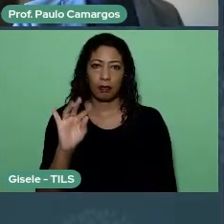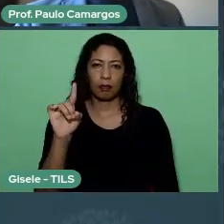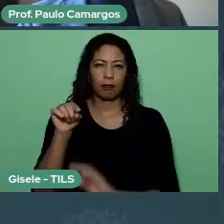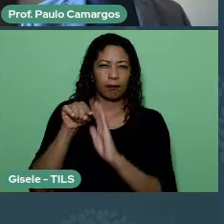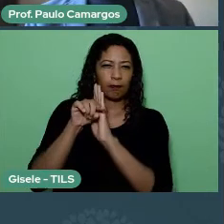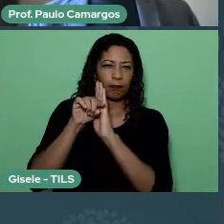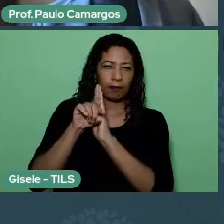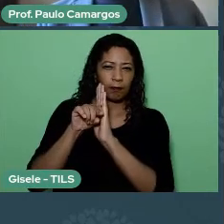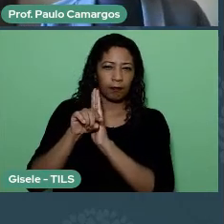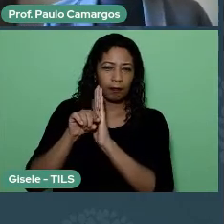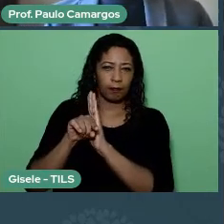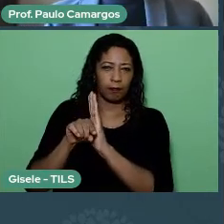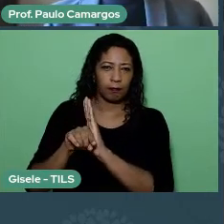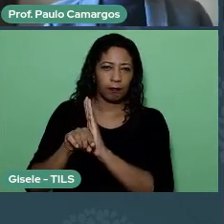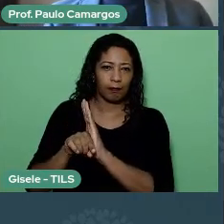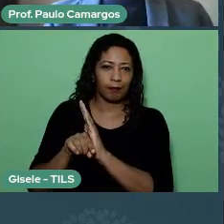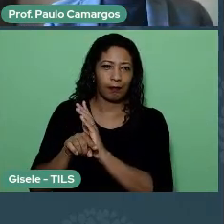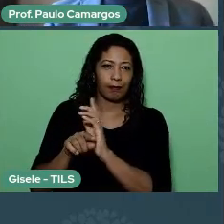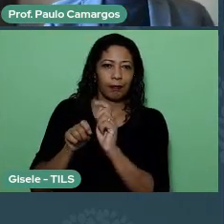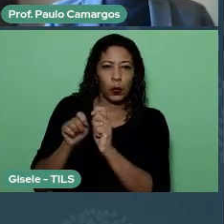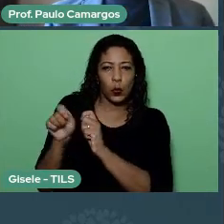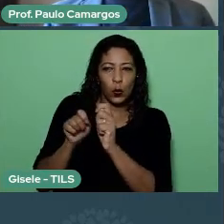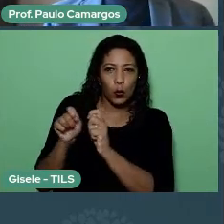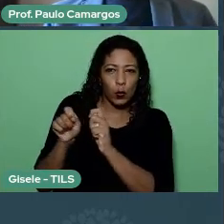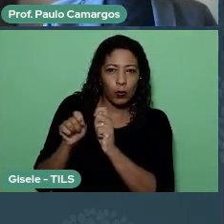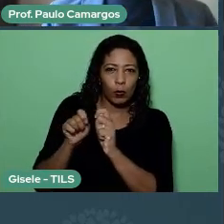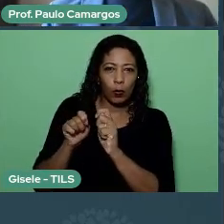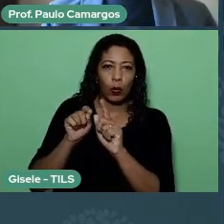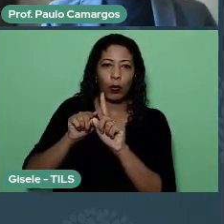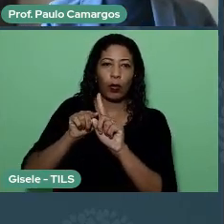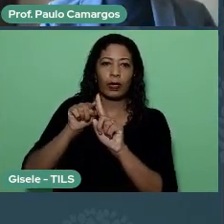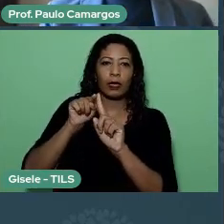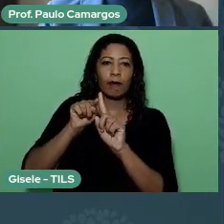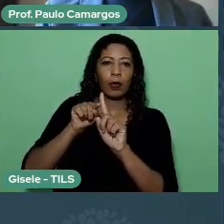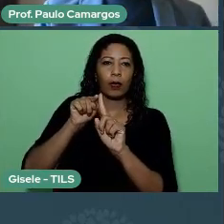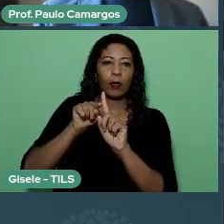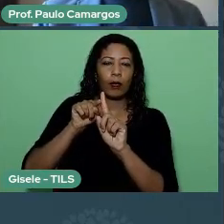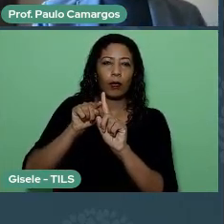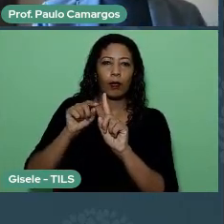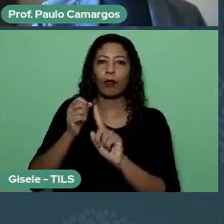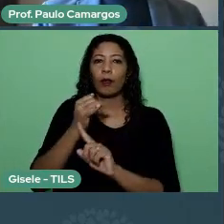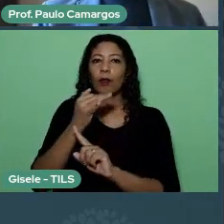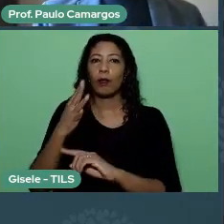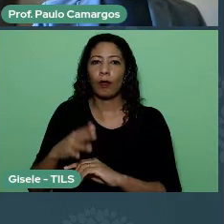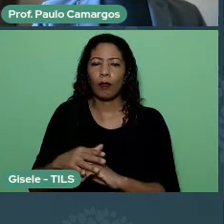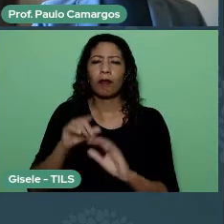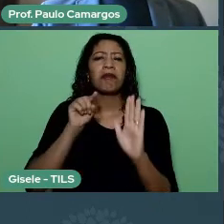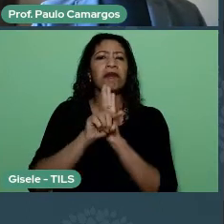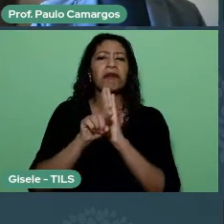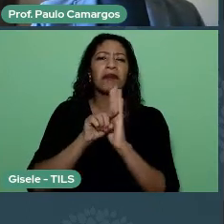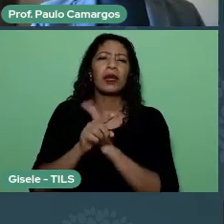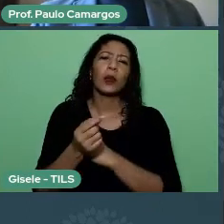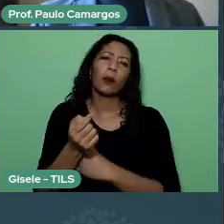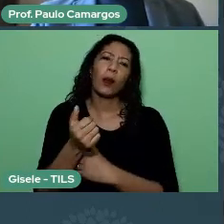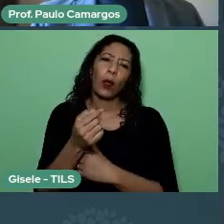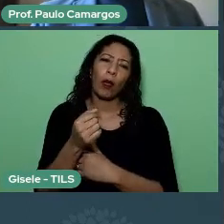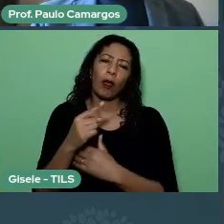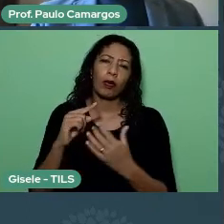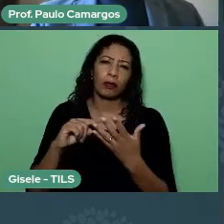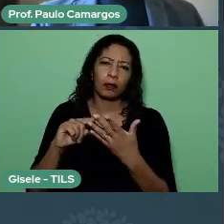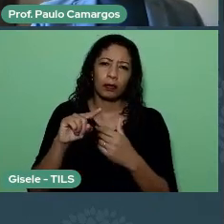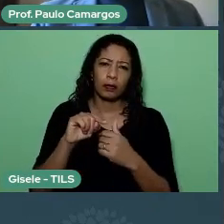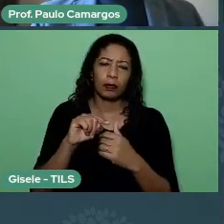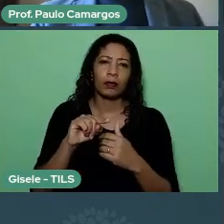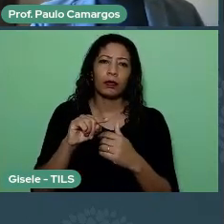verificador do nível de controle da asma. São muito poucas perguntas. Nas últimas